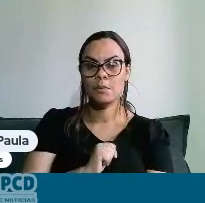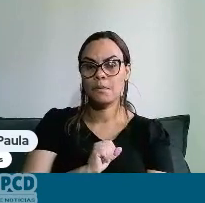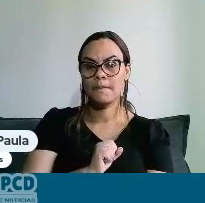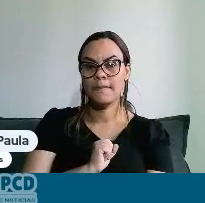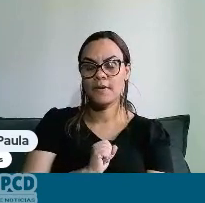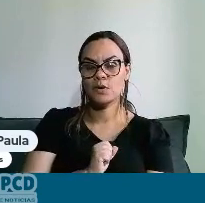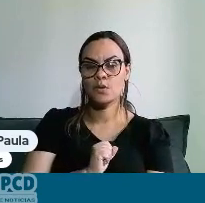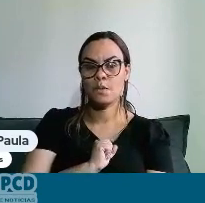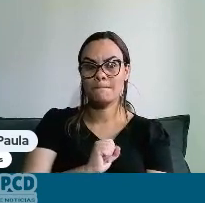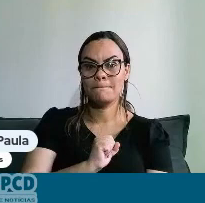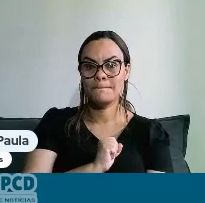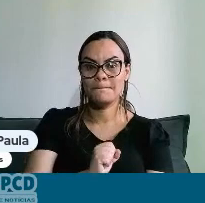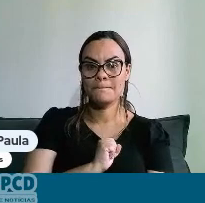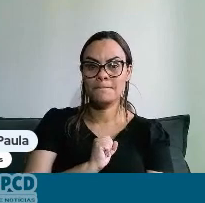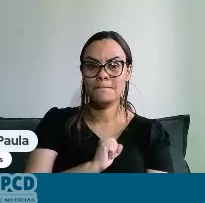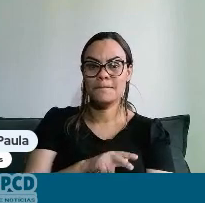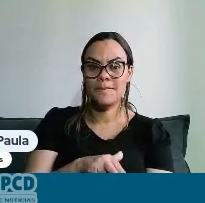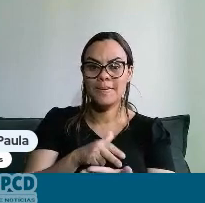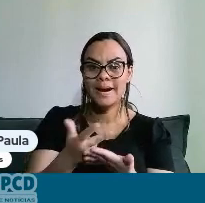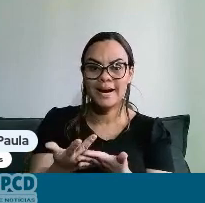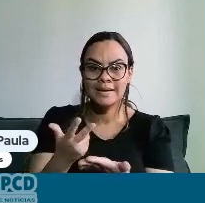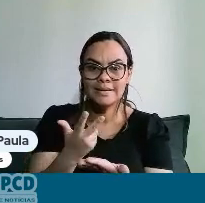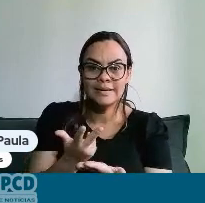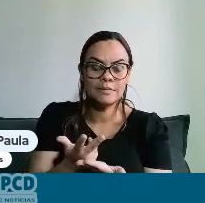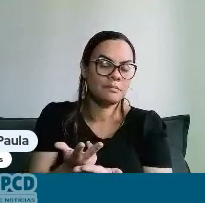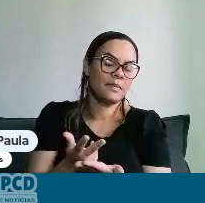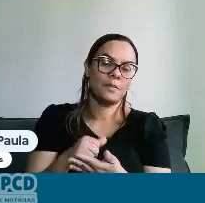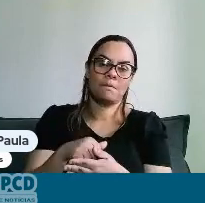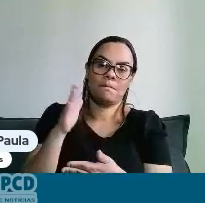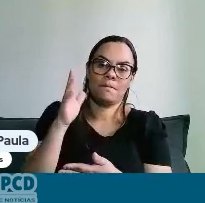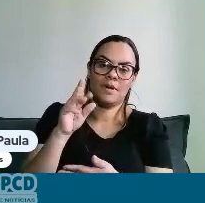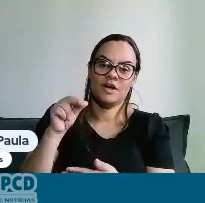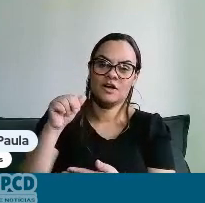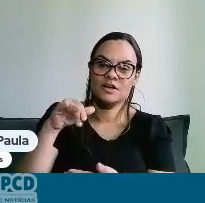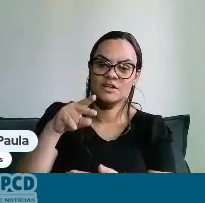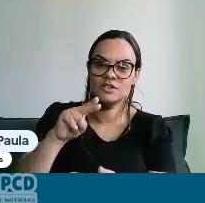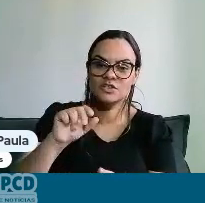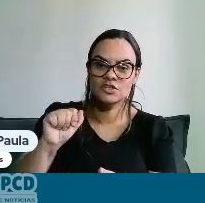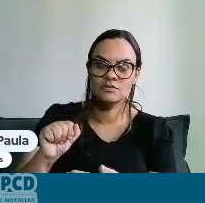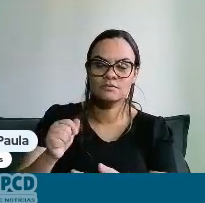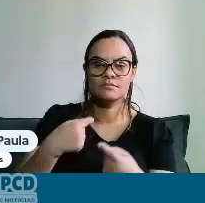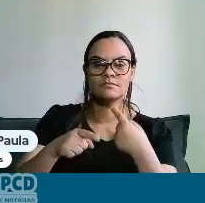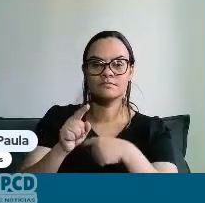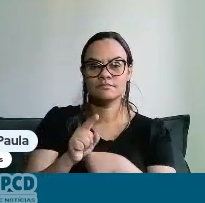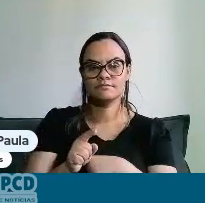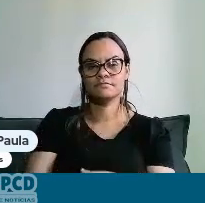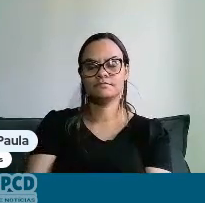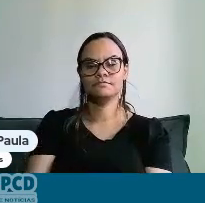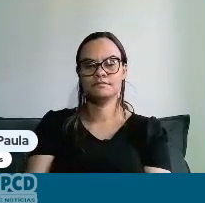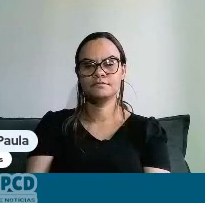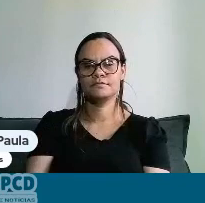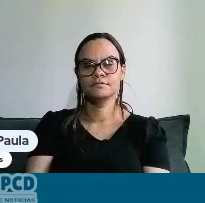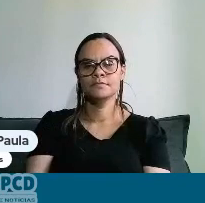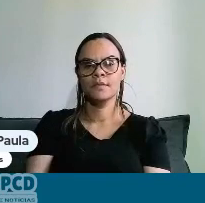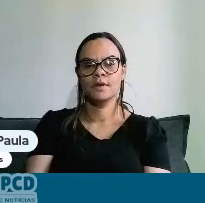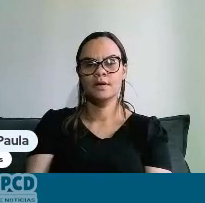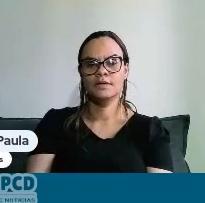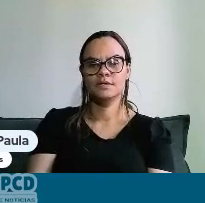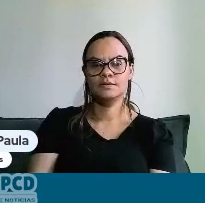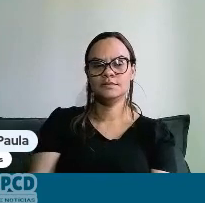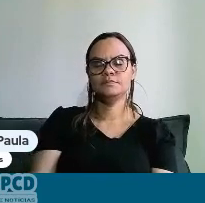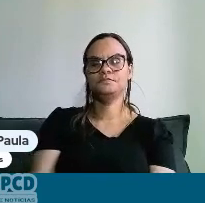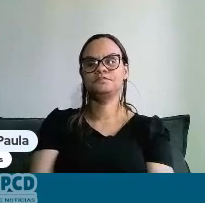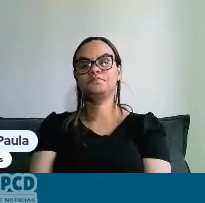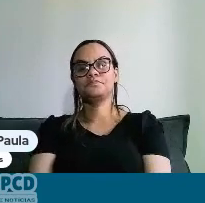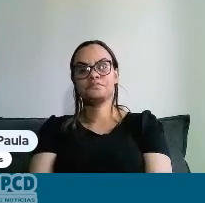ter um infarto, ele ter um derrame, é muito maior no paciente que tem uma creatinina alterada do que um paciente que tem um colesterol alterado. Sabia disso, Abrão? É interessante